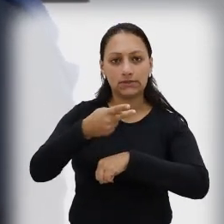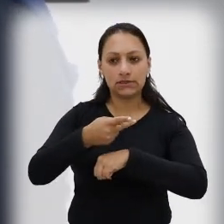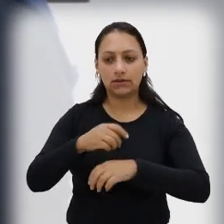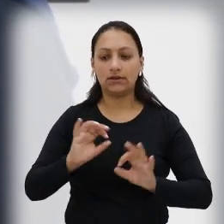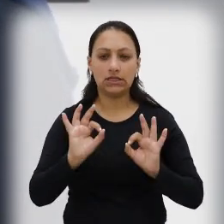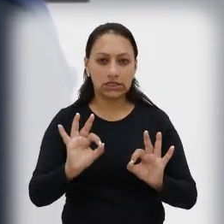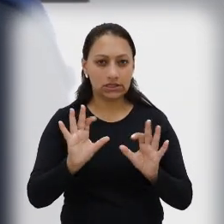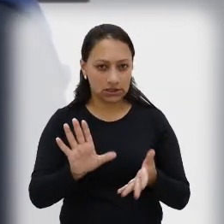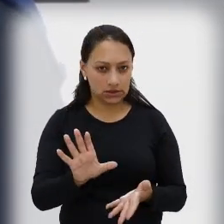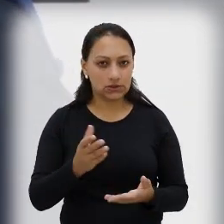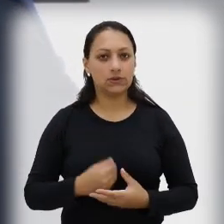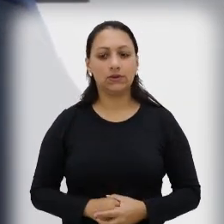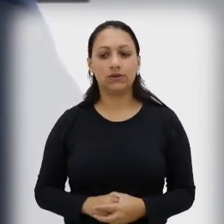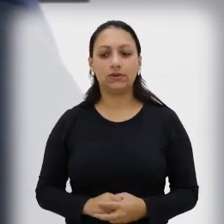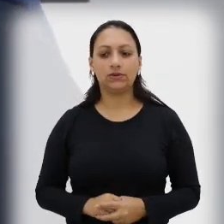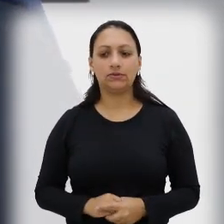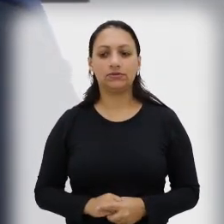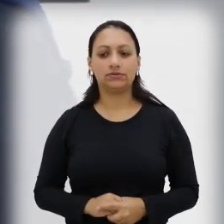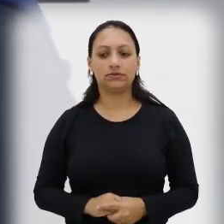isso, né?